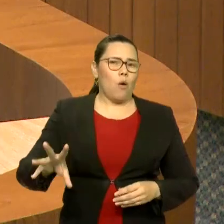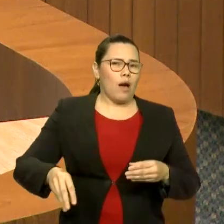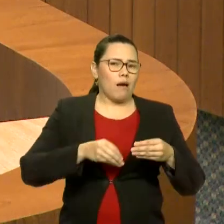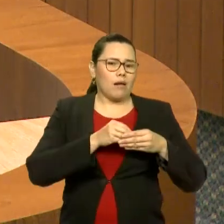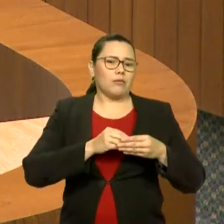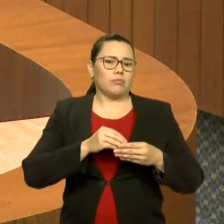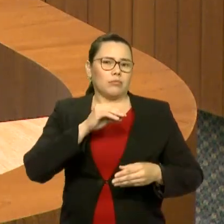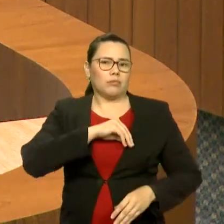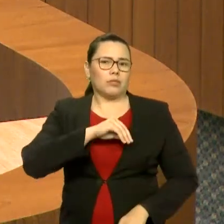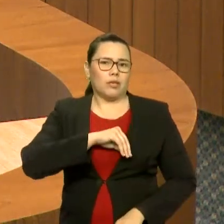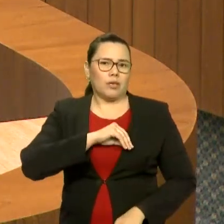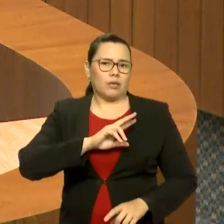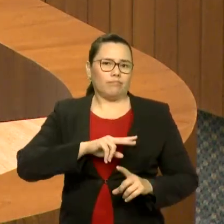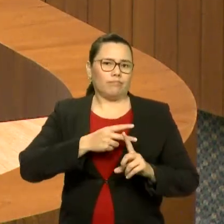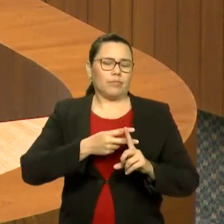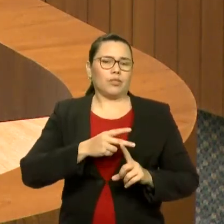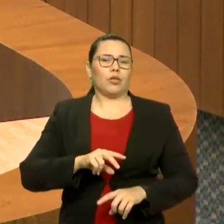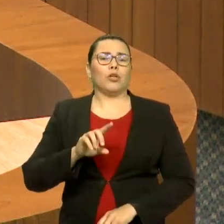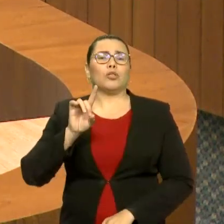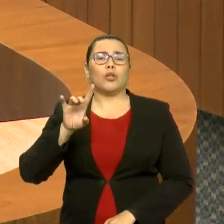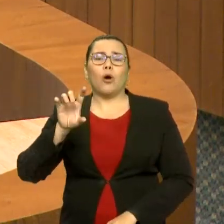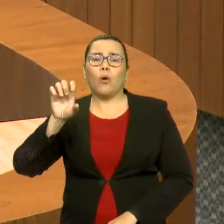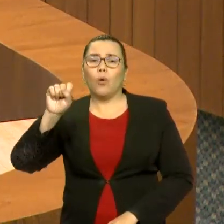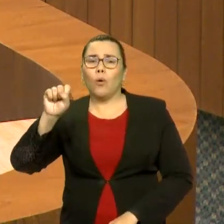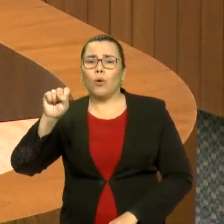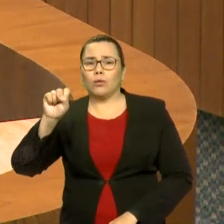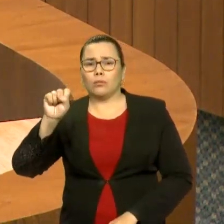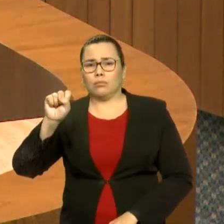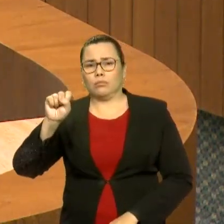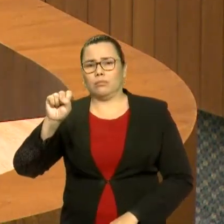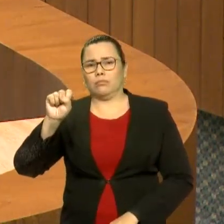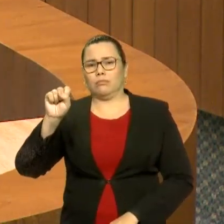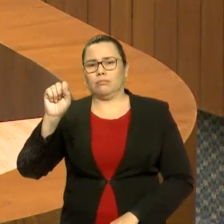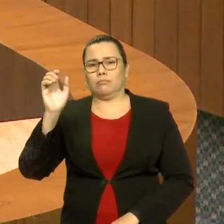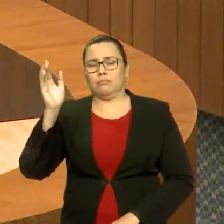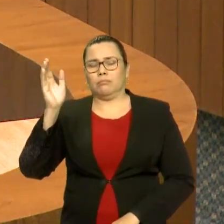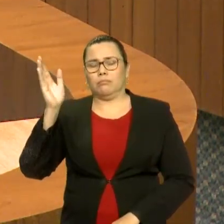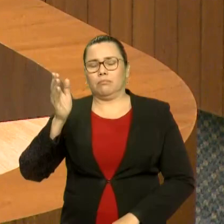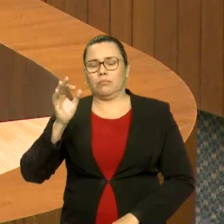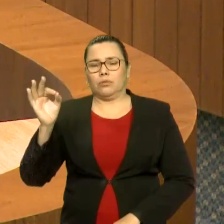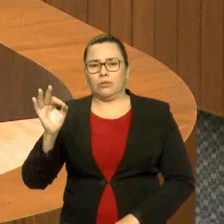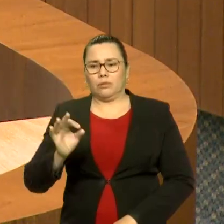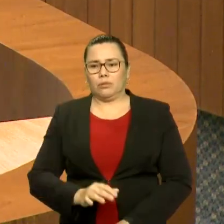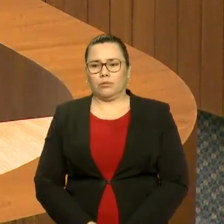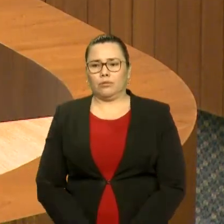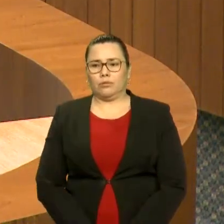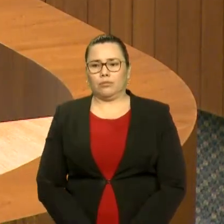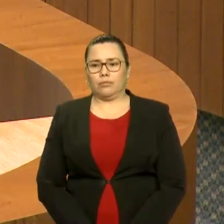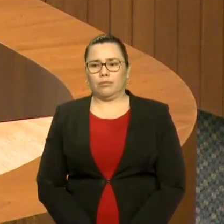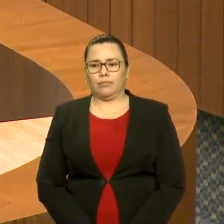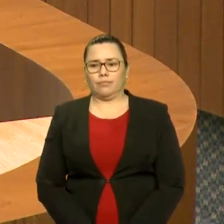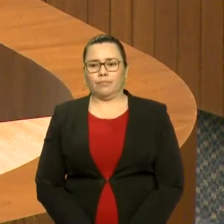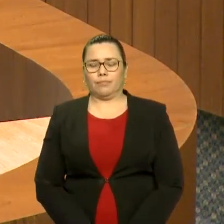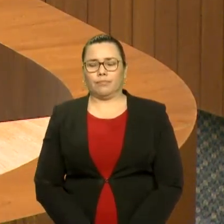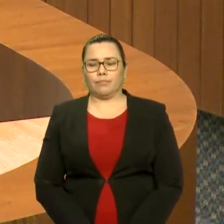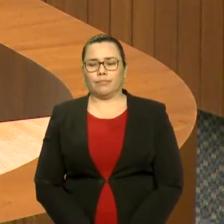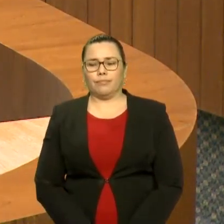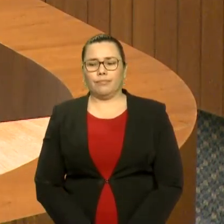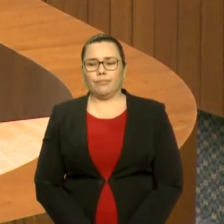E com isso, quando é fazer de 25%. Quando chega para o ano de 2022,